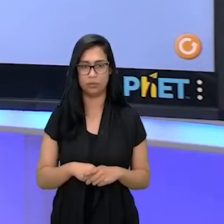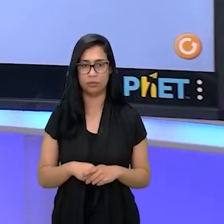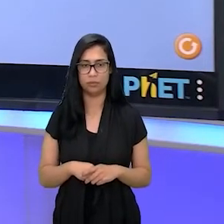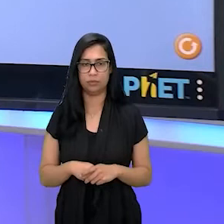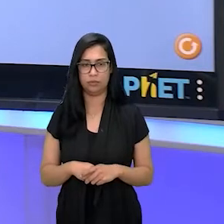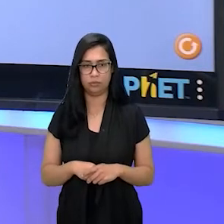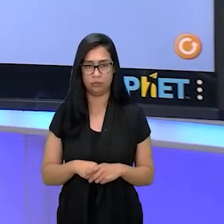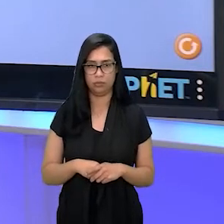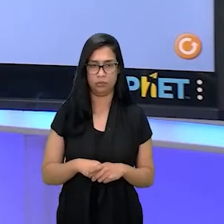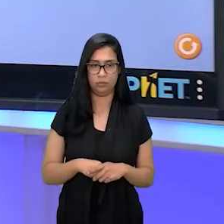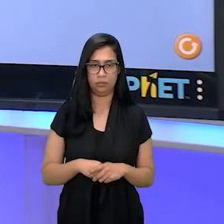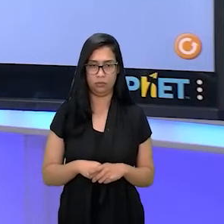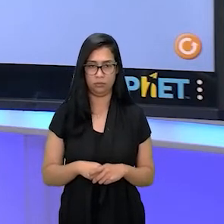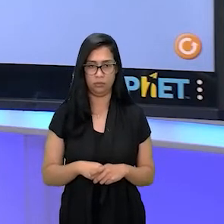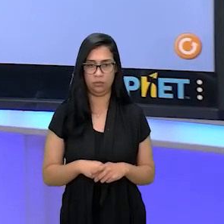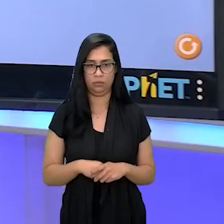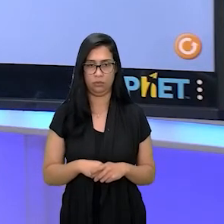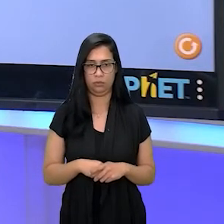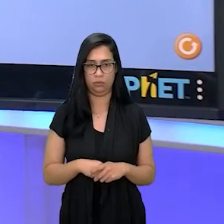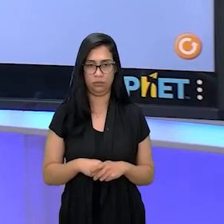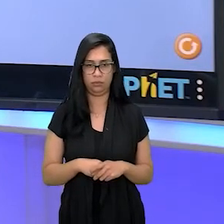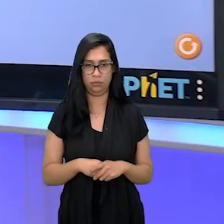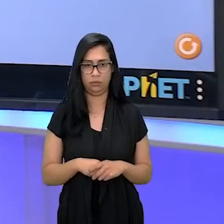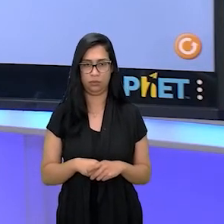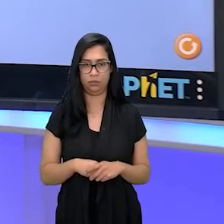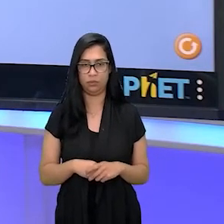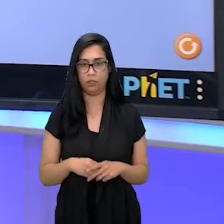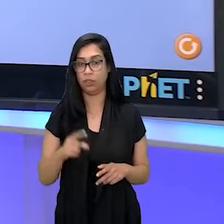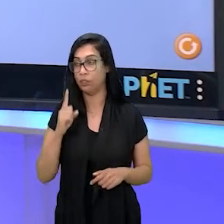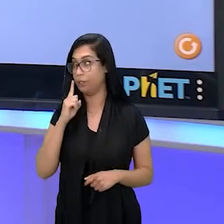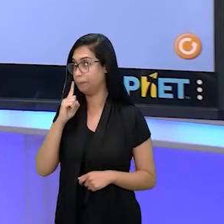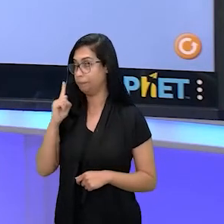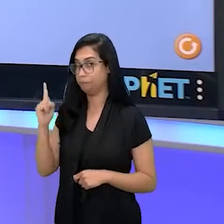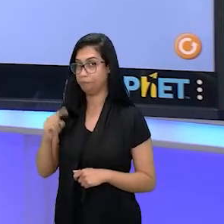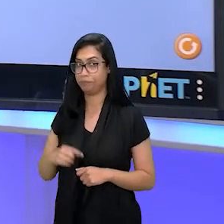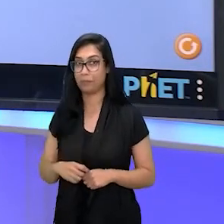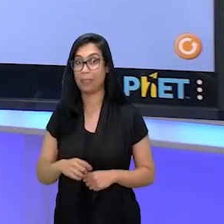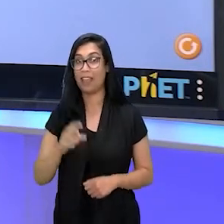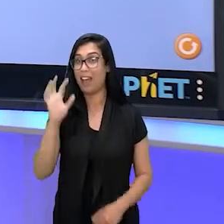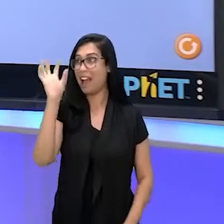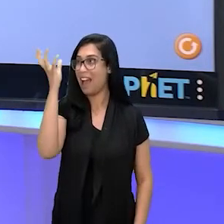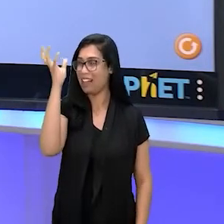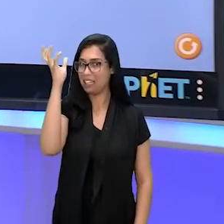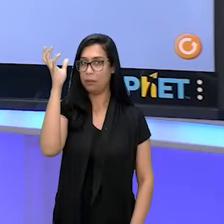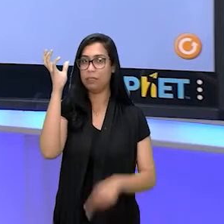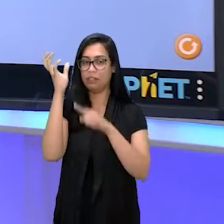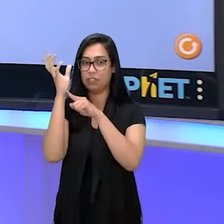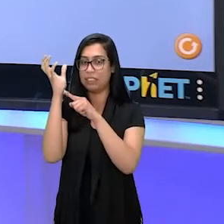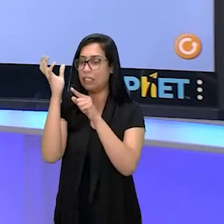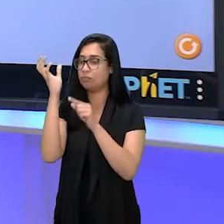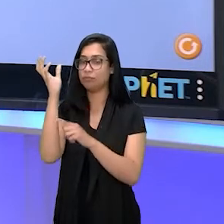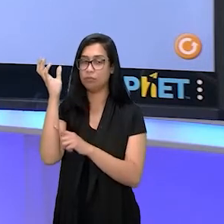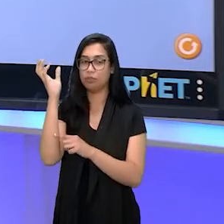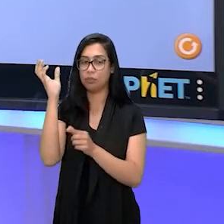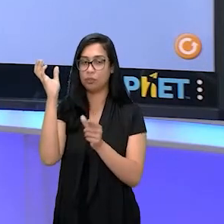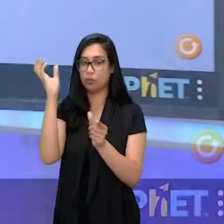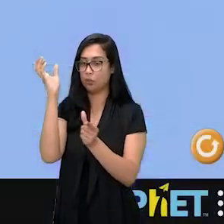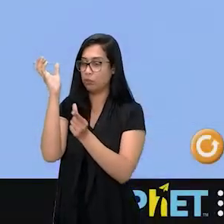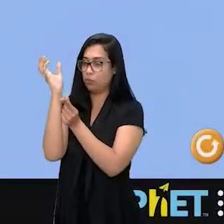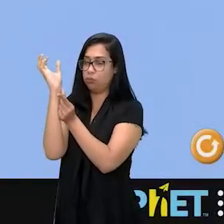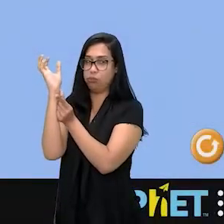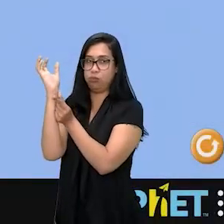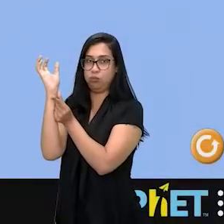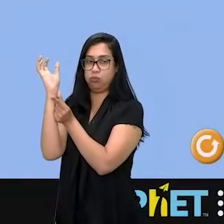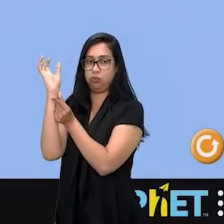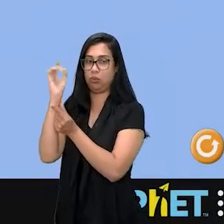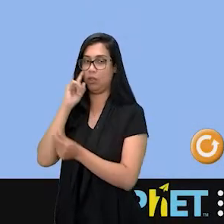você encaixar o amperímetro exatamente em cima da lâmpada, você tem o valor da corrente. Pode colocar na tela grande para eles verem o valor da corrente,